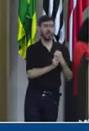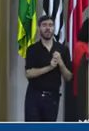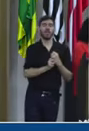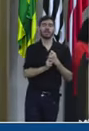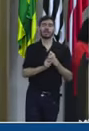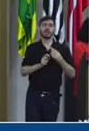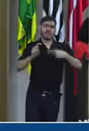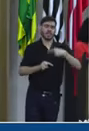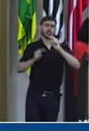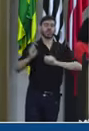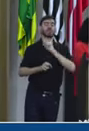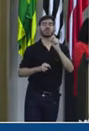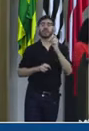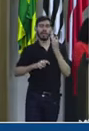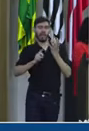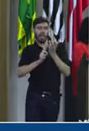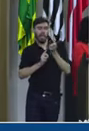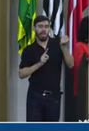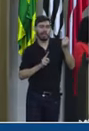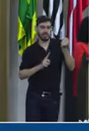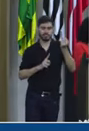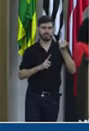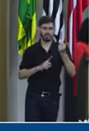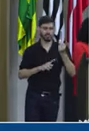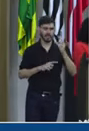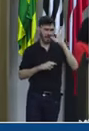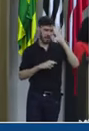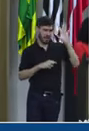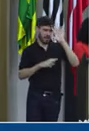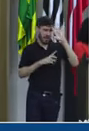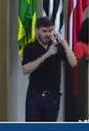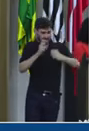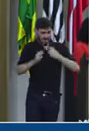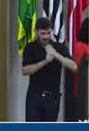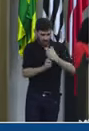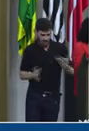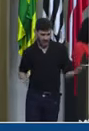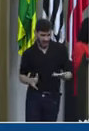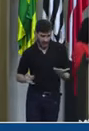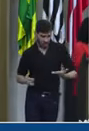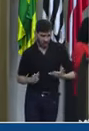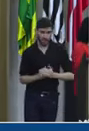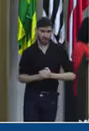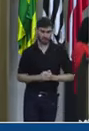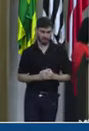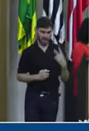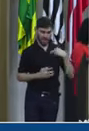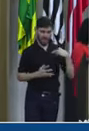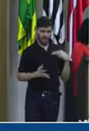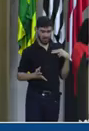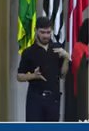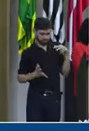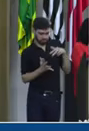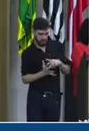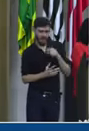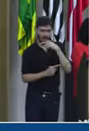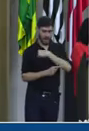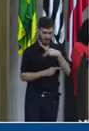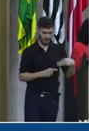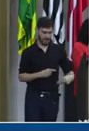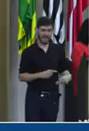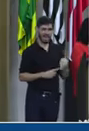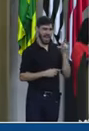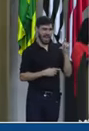suicídio. E a gente jamais imaginaria que, anos depois, eu estaria aqui como ministra